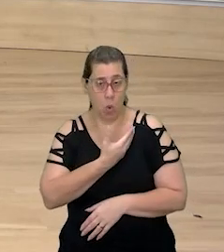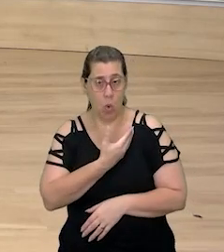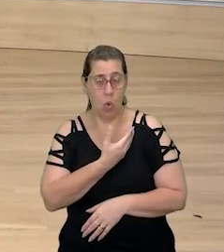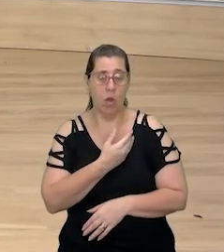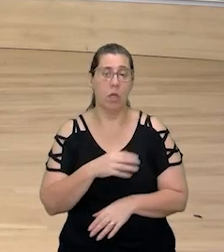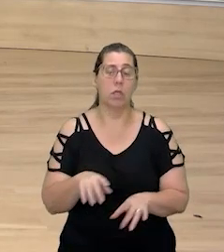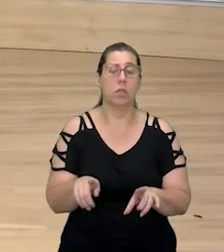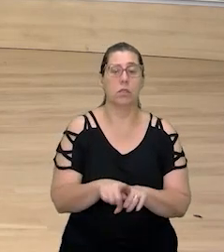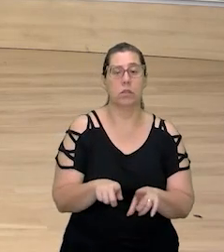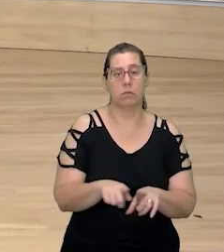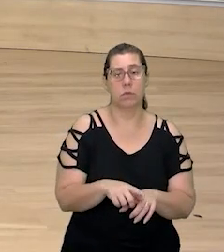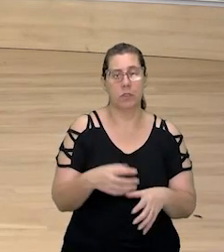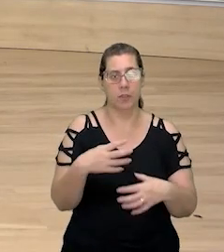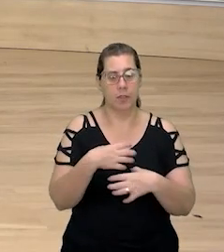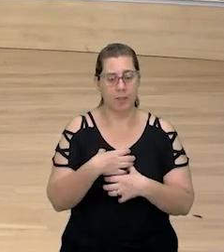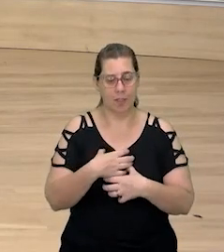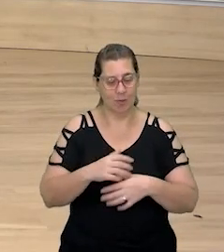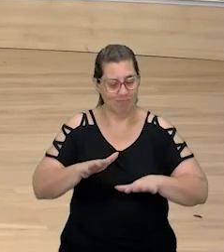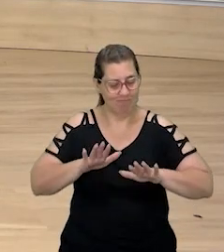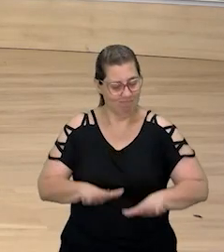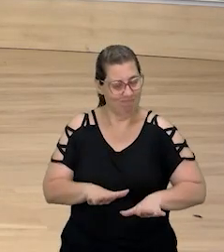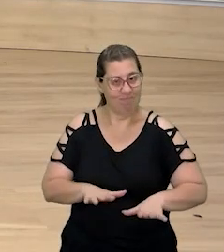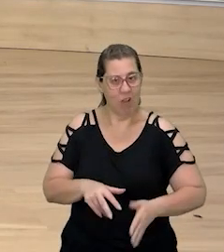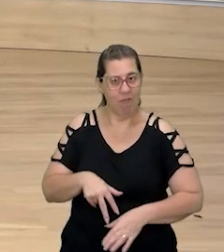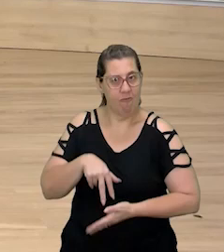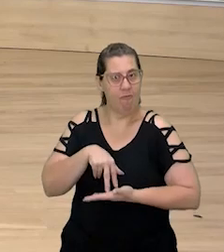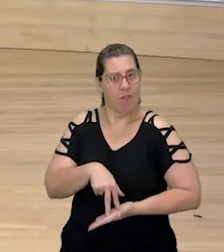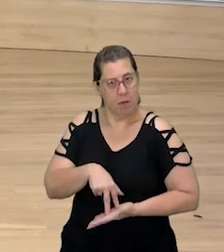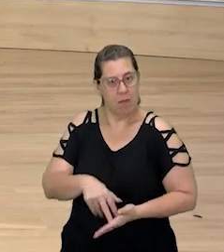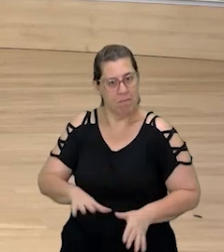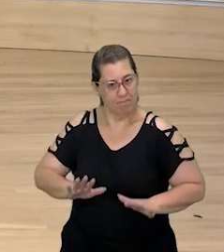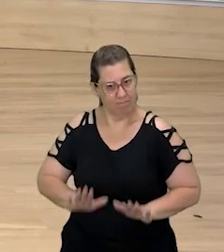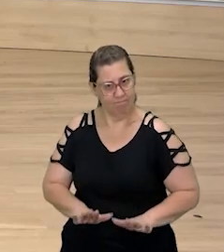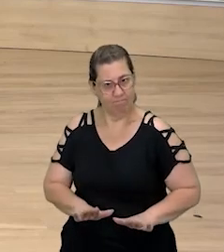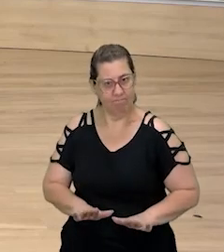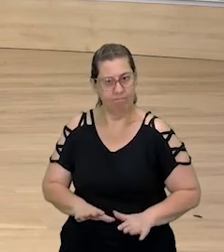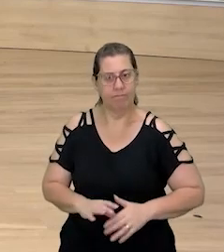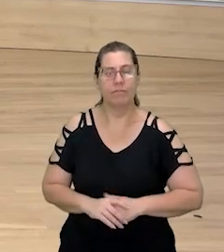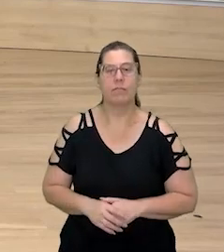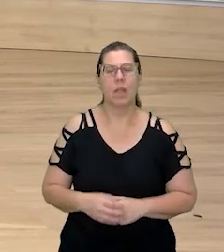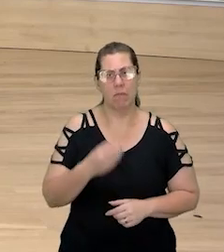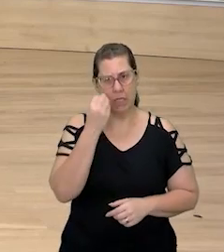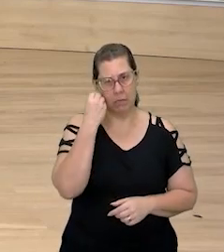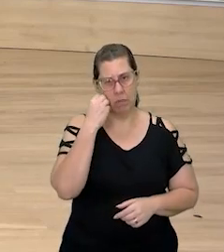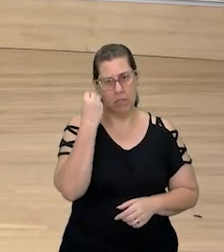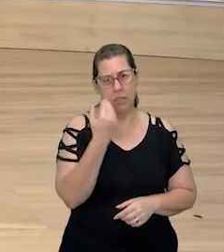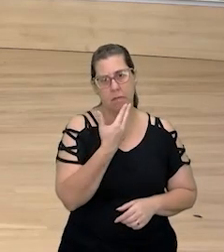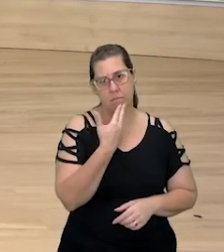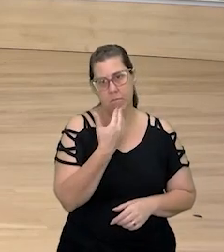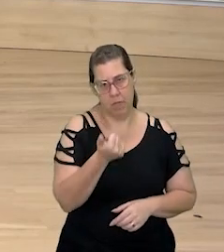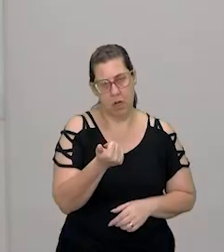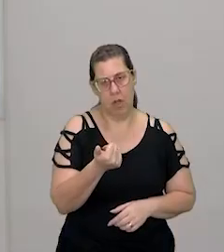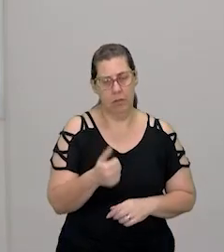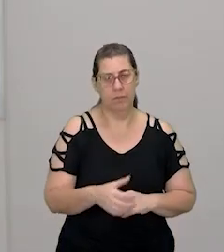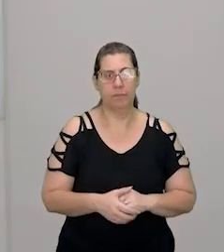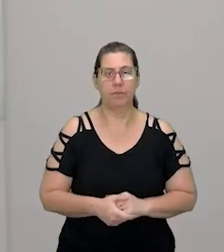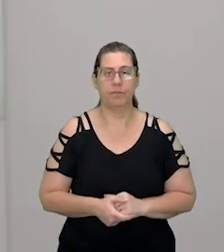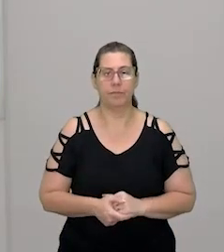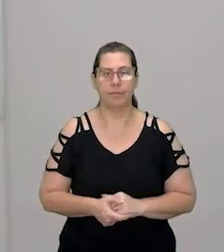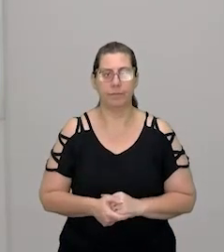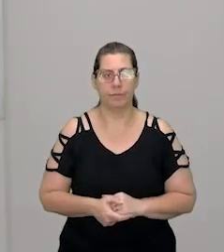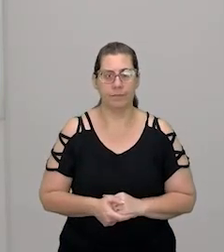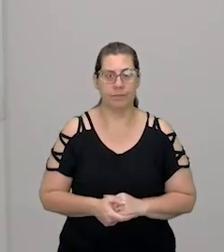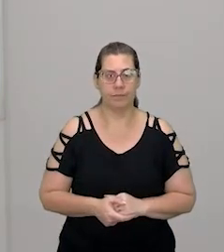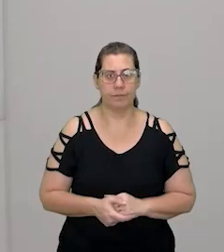E você sente mais o chão, você tem uma vivência maior, né? Então correto. Você treinando descalço é bem gostoso. É